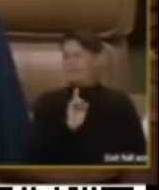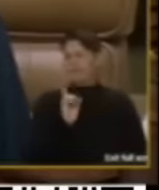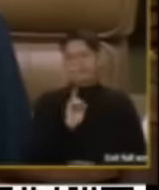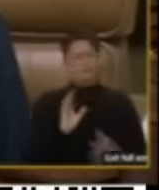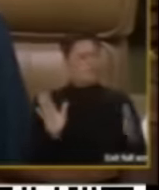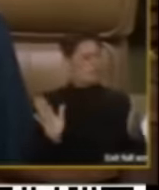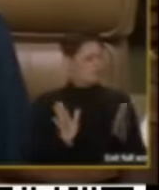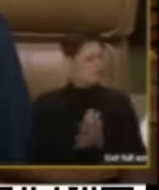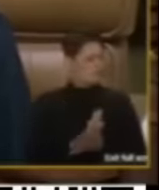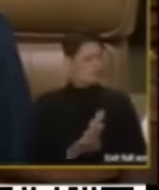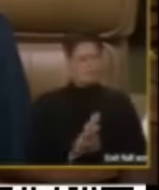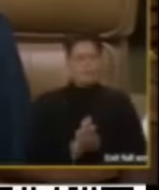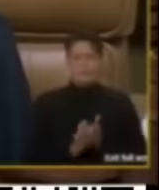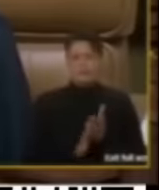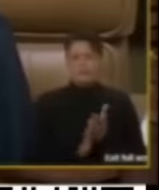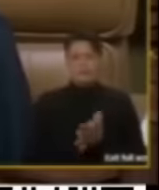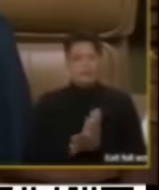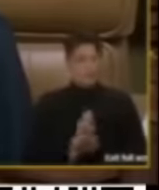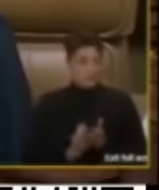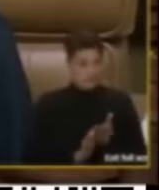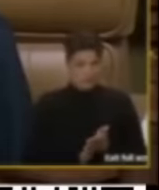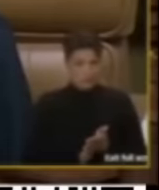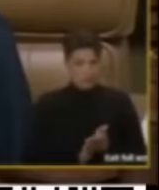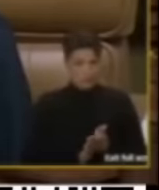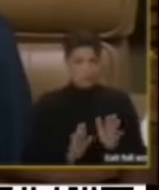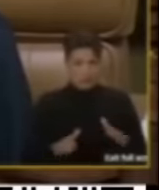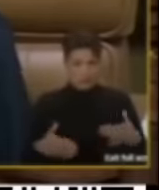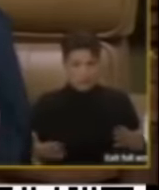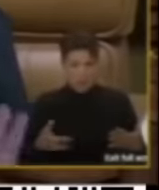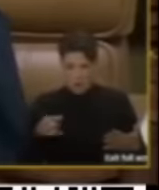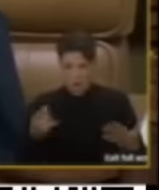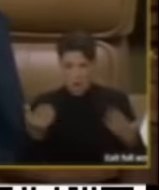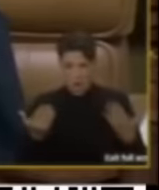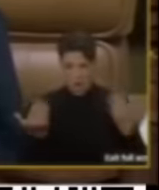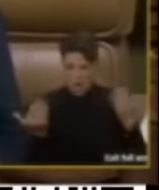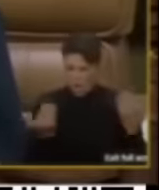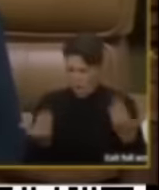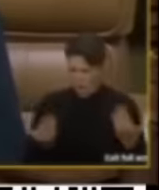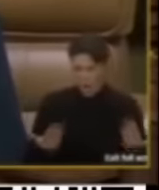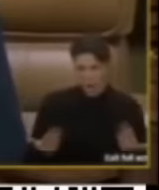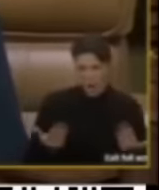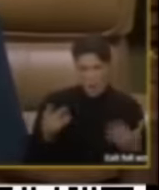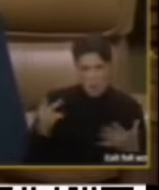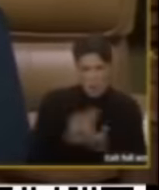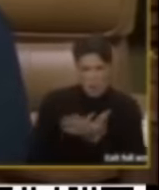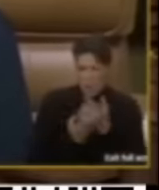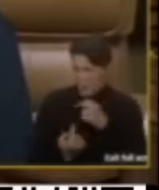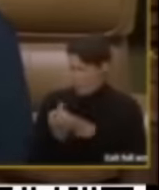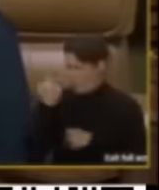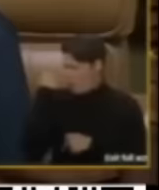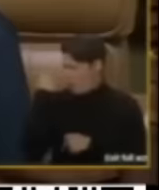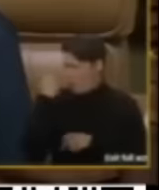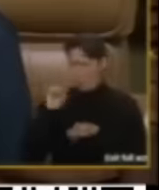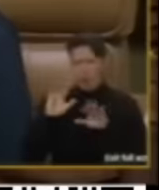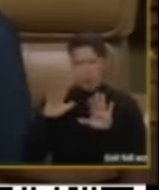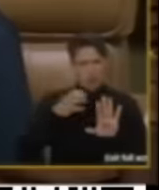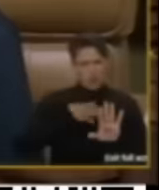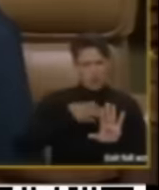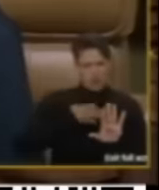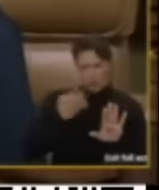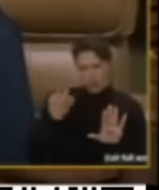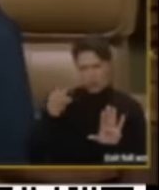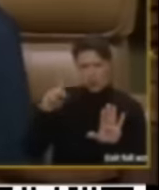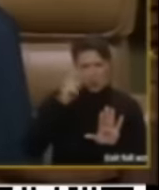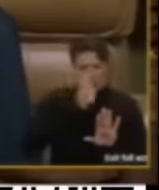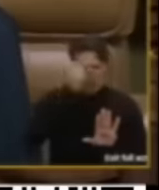que colocá-los como cúmplices também e, em especial, o presidente do Senado, para a gente tentar entender o